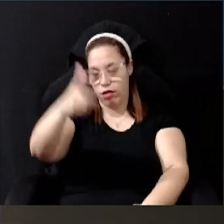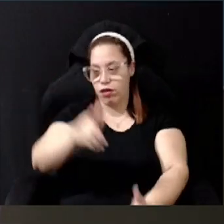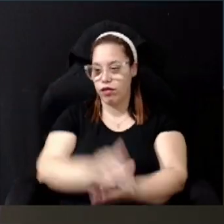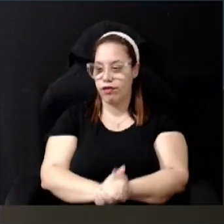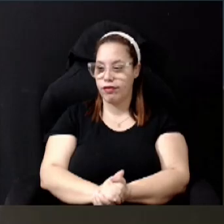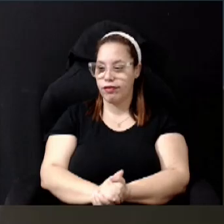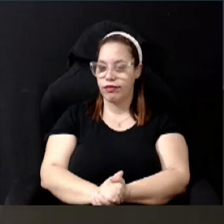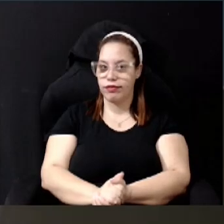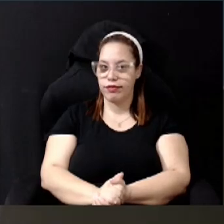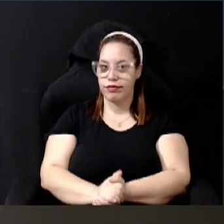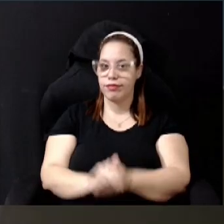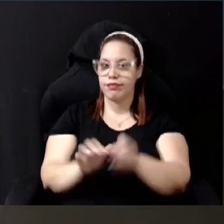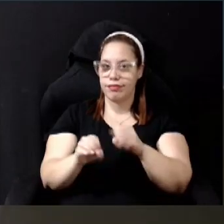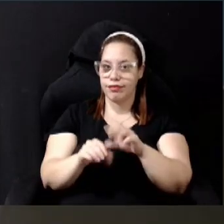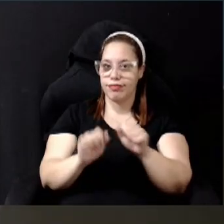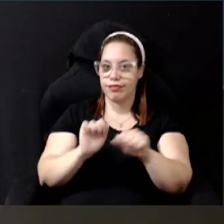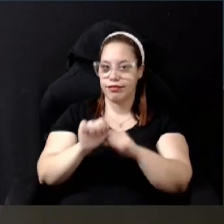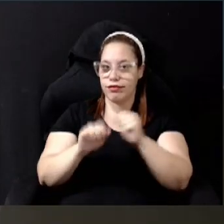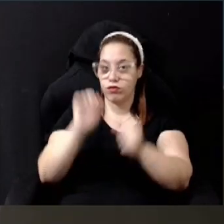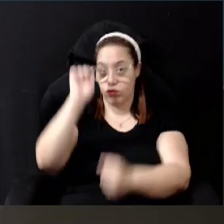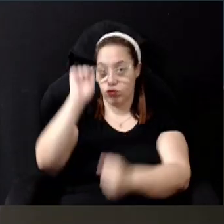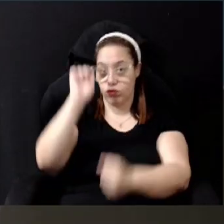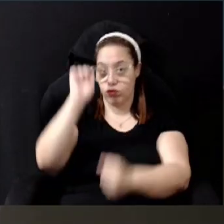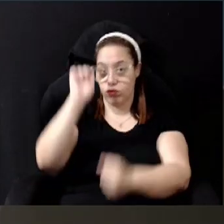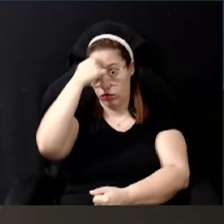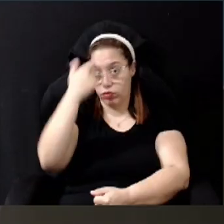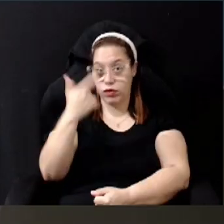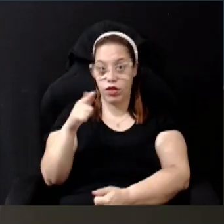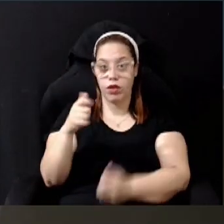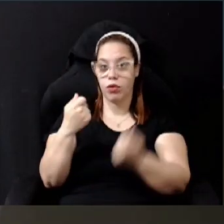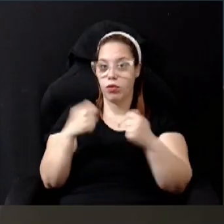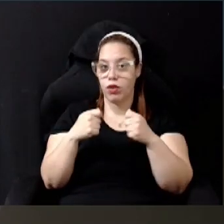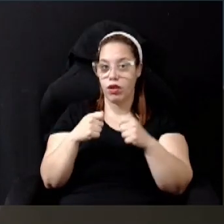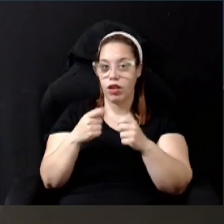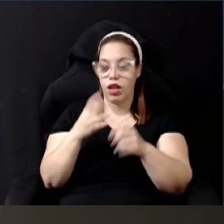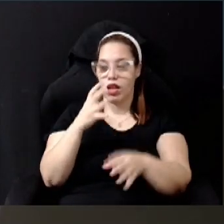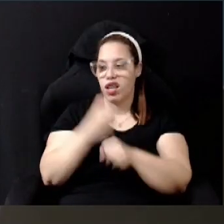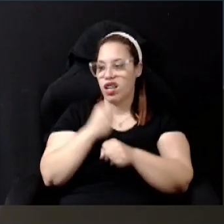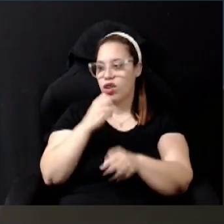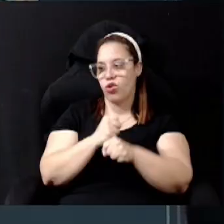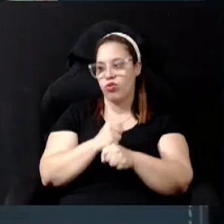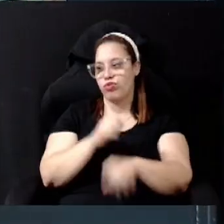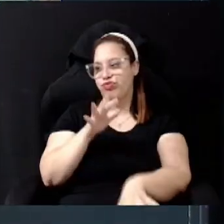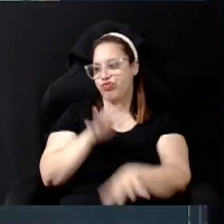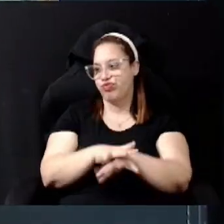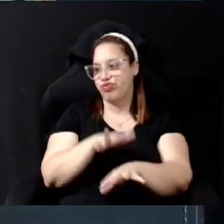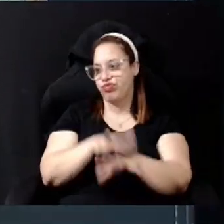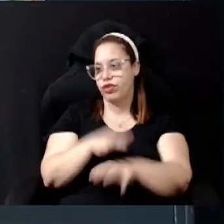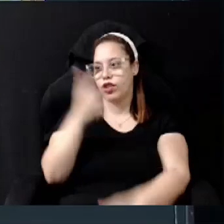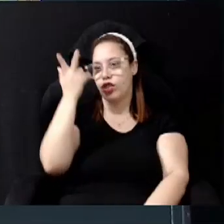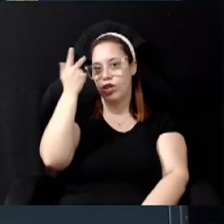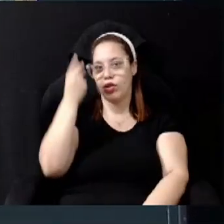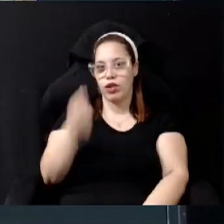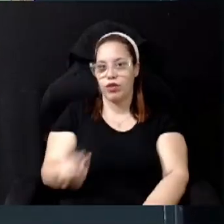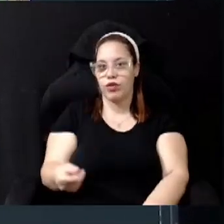Através da educação virar essa chave. Que a gente não precisa mais fazer essas contas. Que isso seja natural.